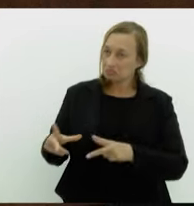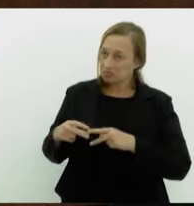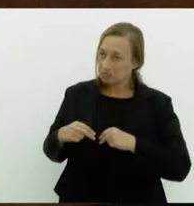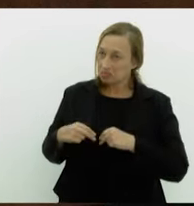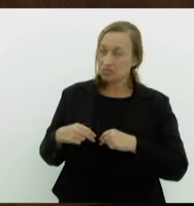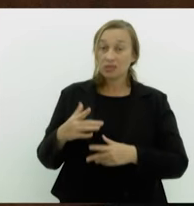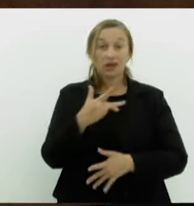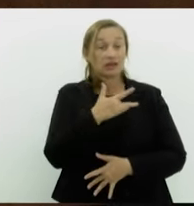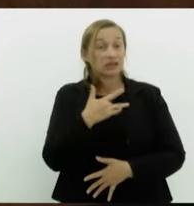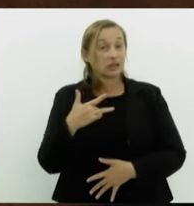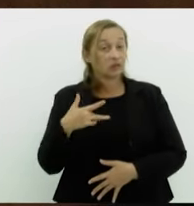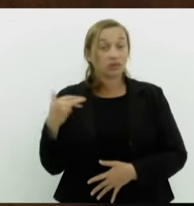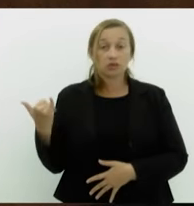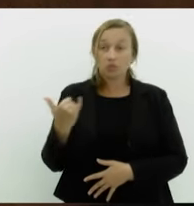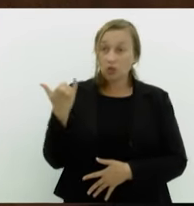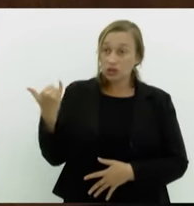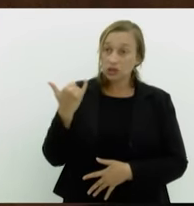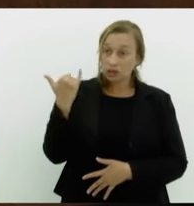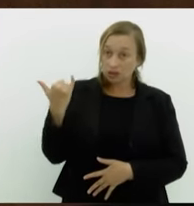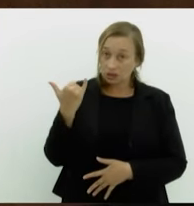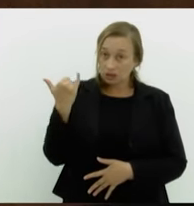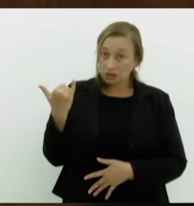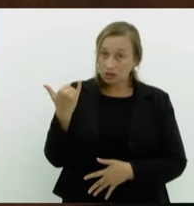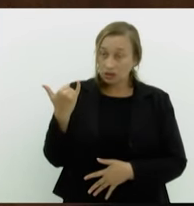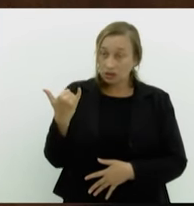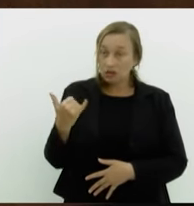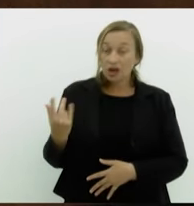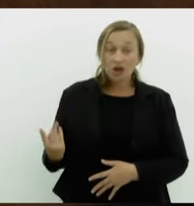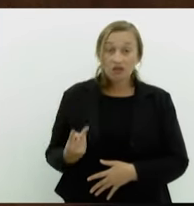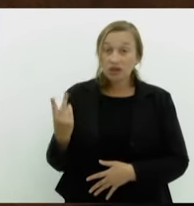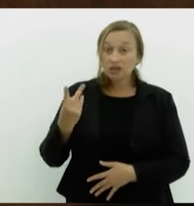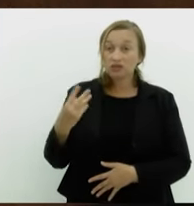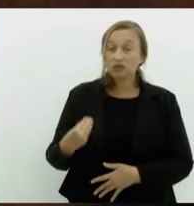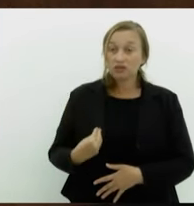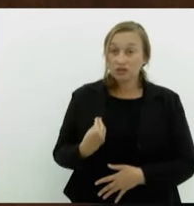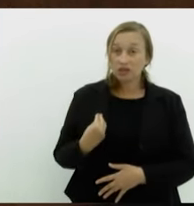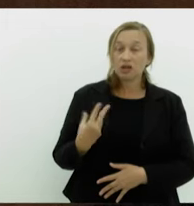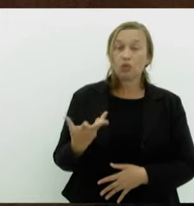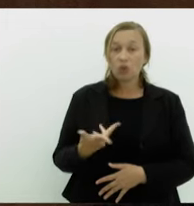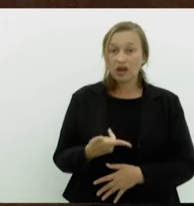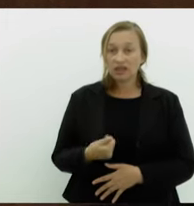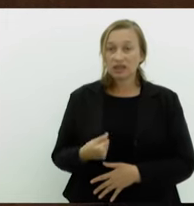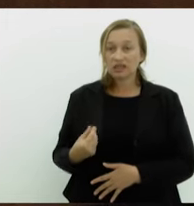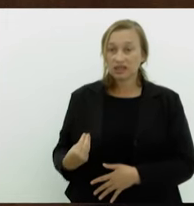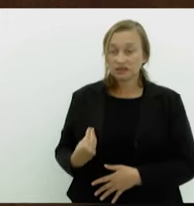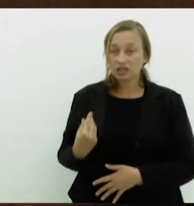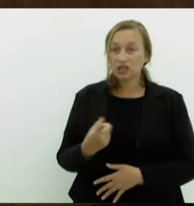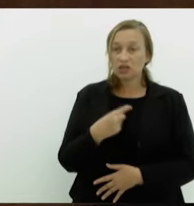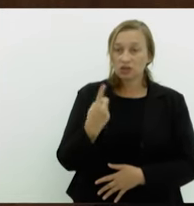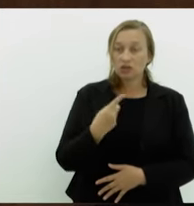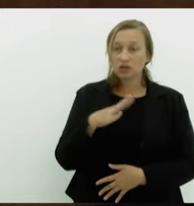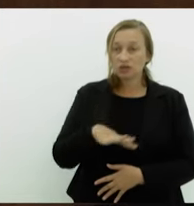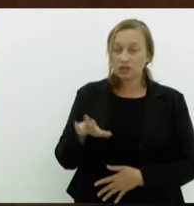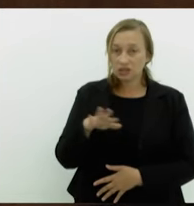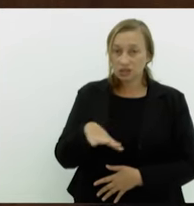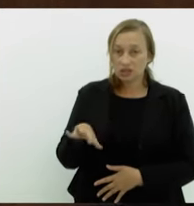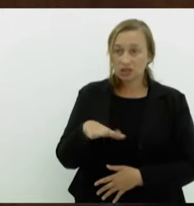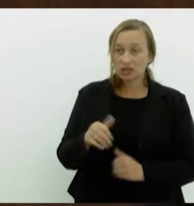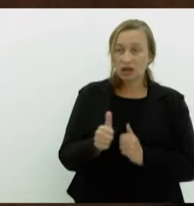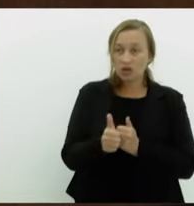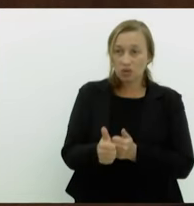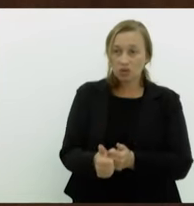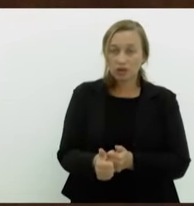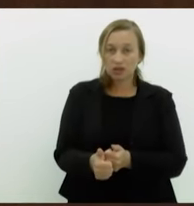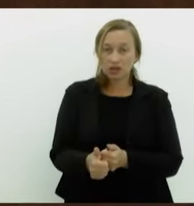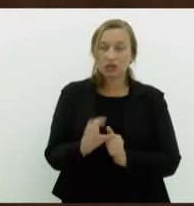à saúde, diz respeito à preservação de vidas, qualidade de vida das nossas crianças. O parecer acompanha